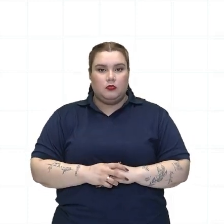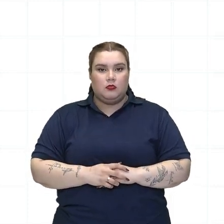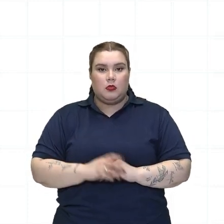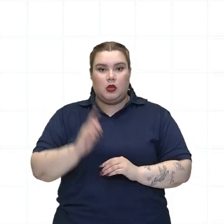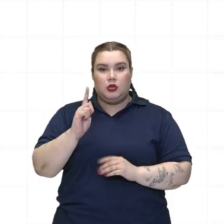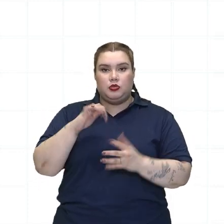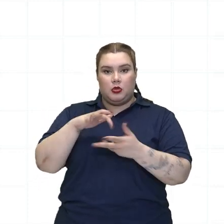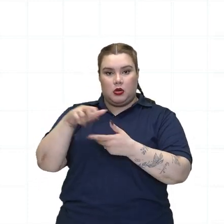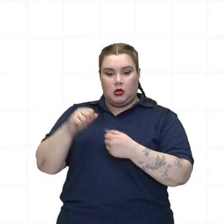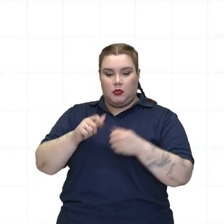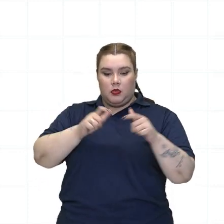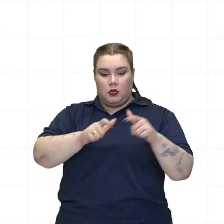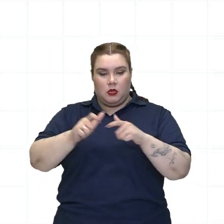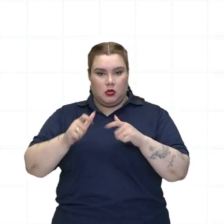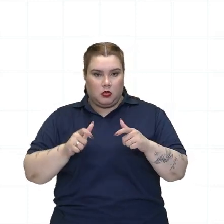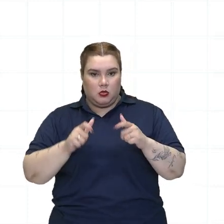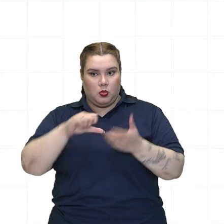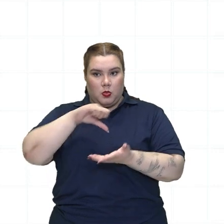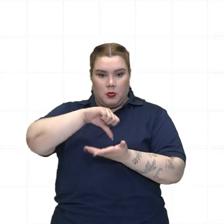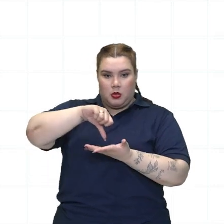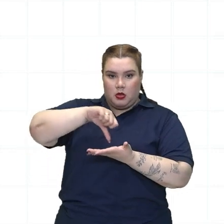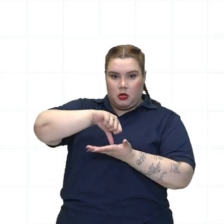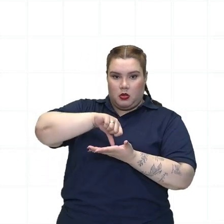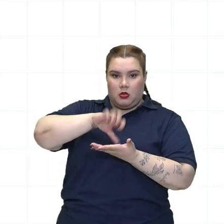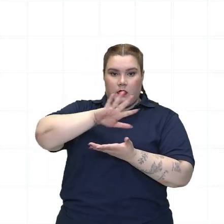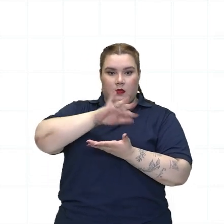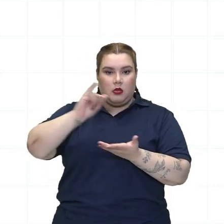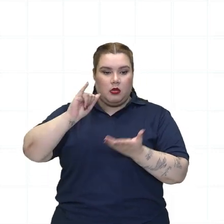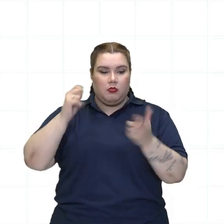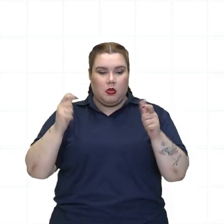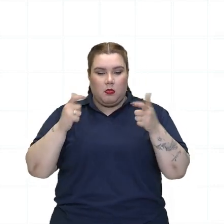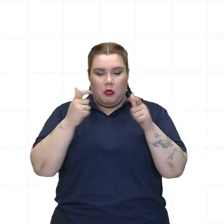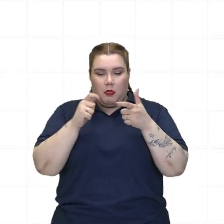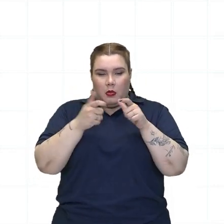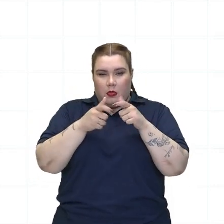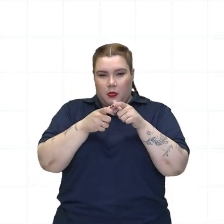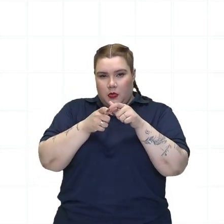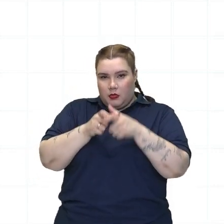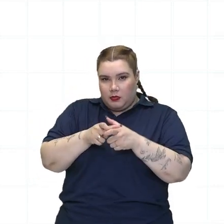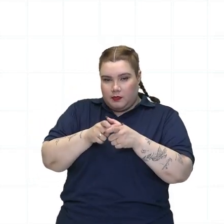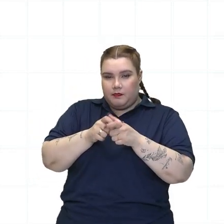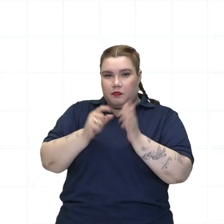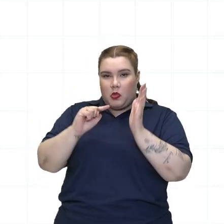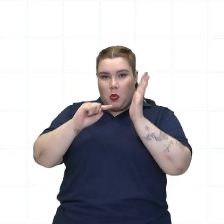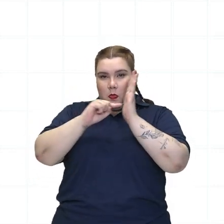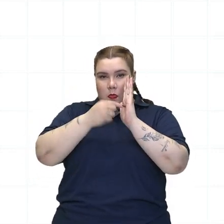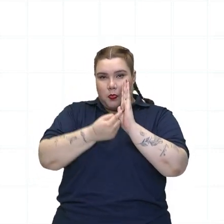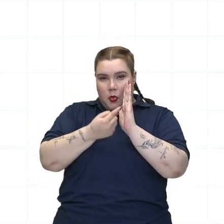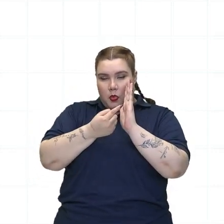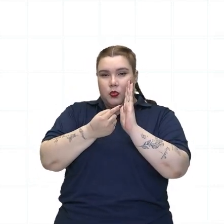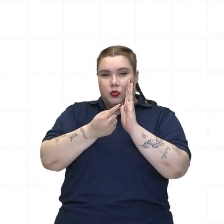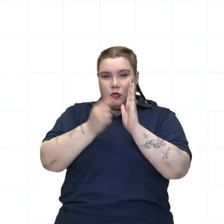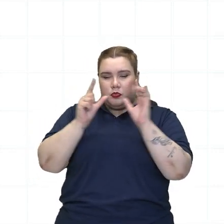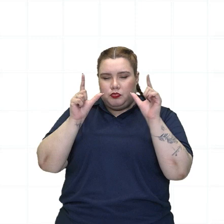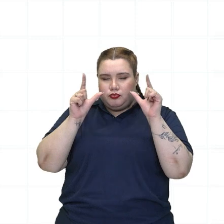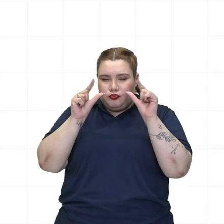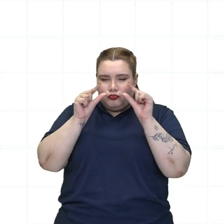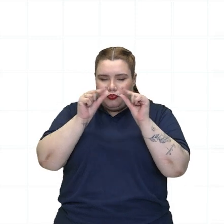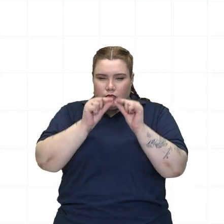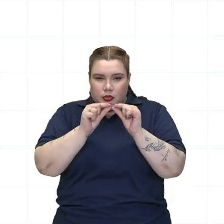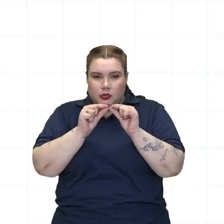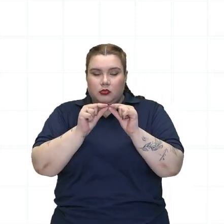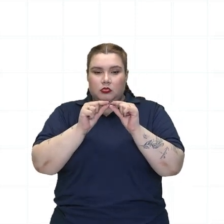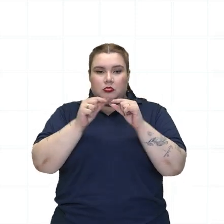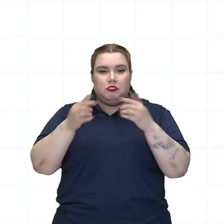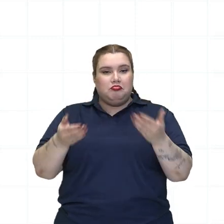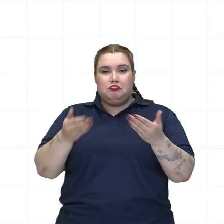geográfica ali no nosso mapa vai ficando pequena, tão insignificantemente pequena, que